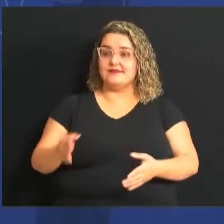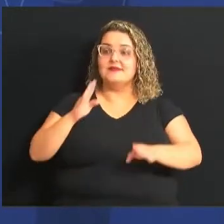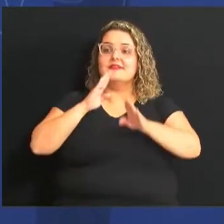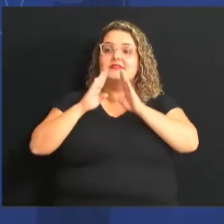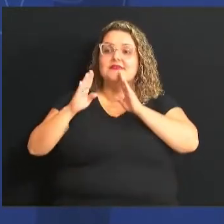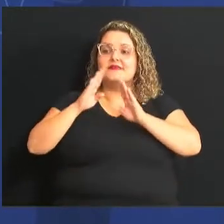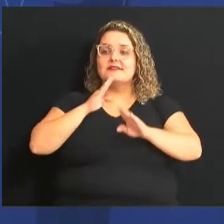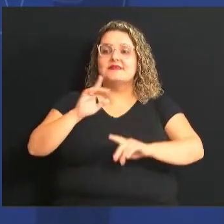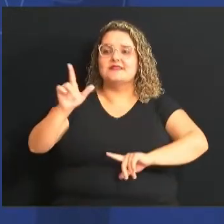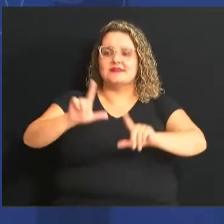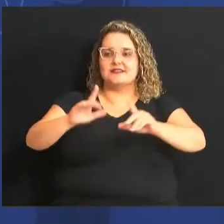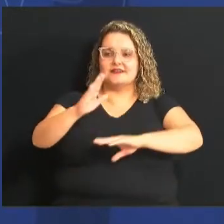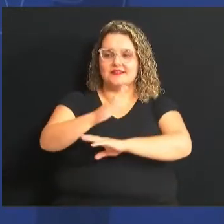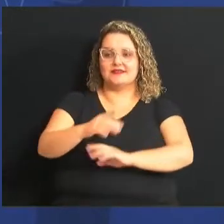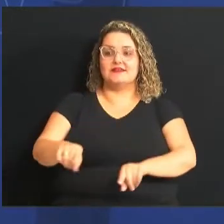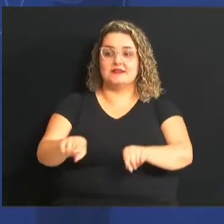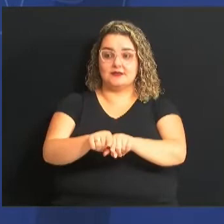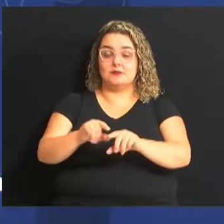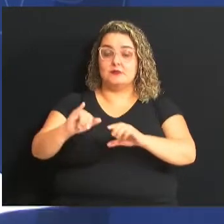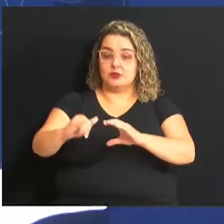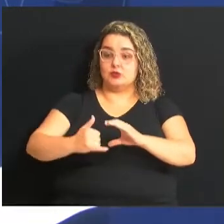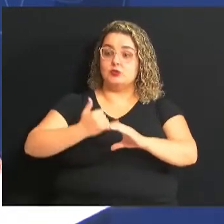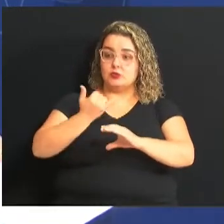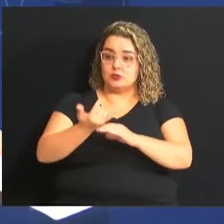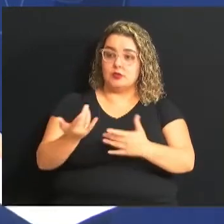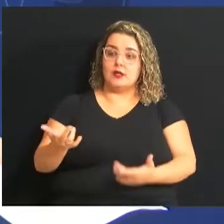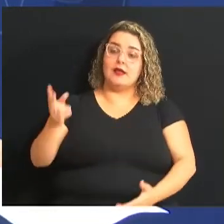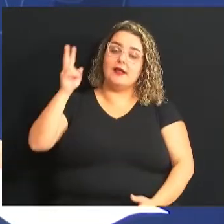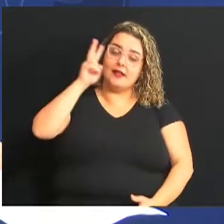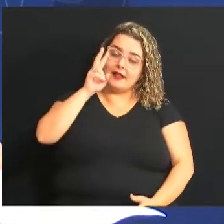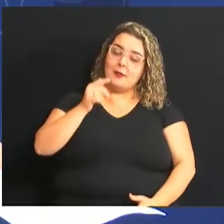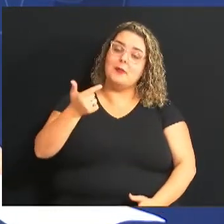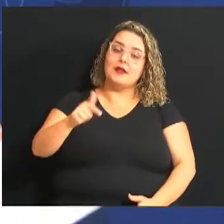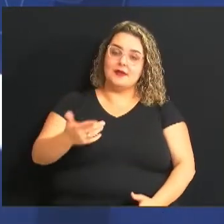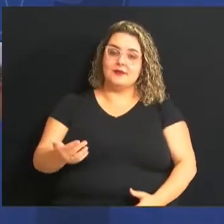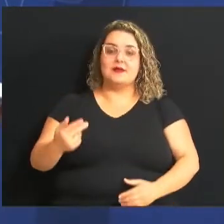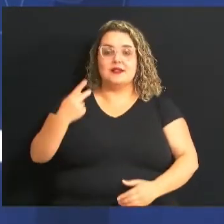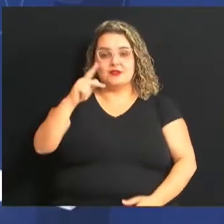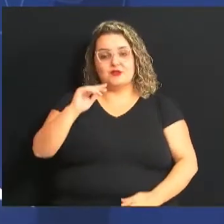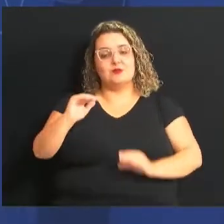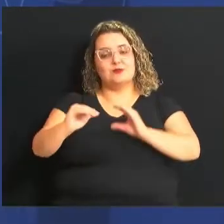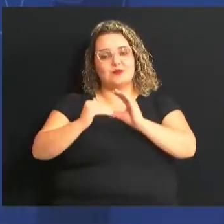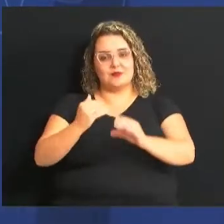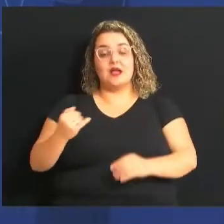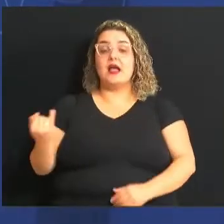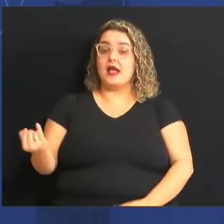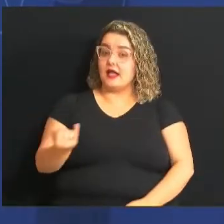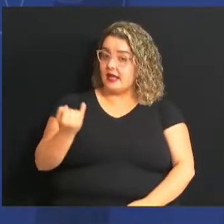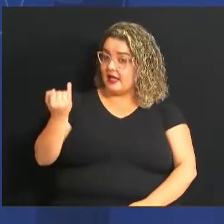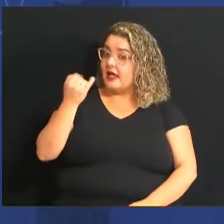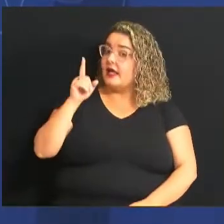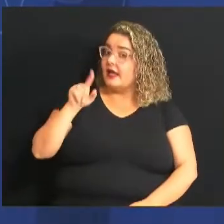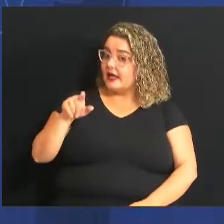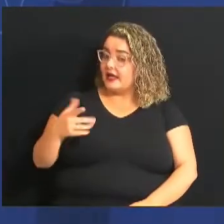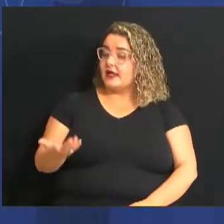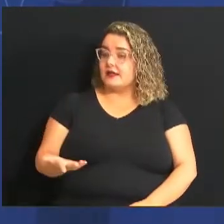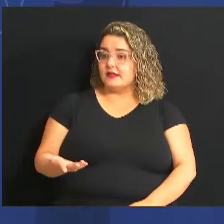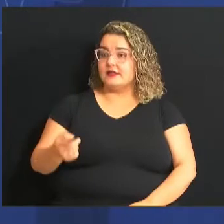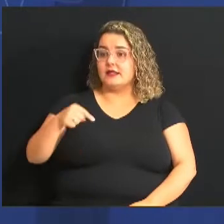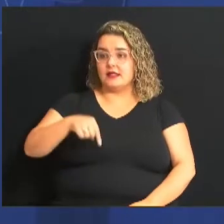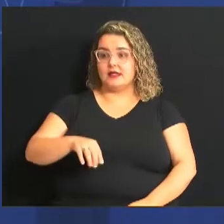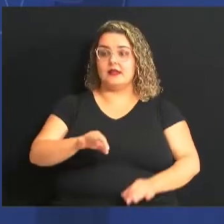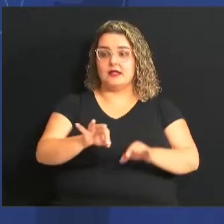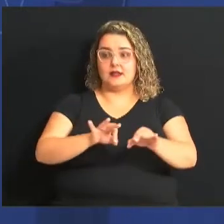Câmara Campinas e também no nosso YouTube. E lembrar mais uma vez que a sua participação é sempre muito importante aqui no nosso